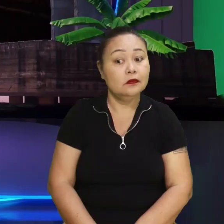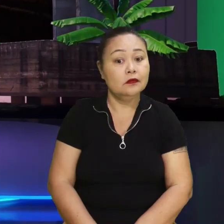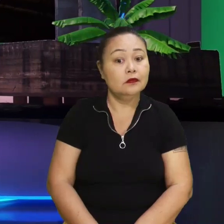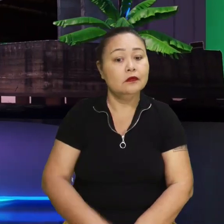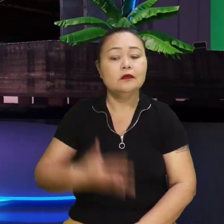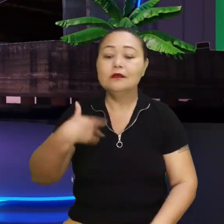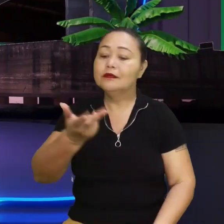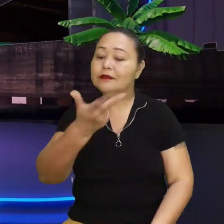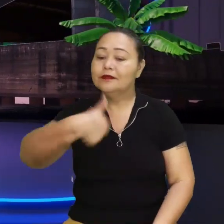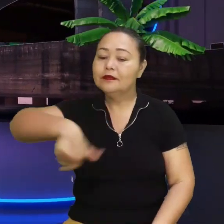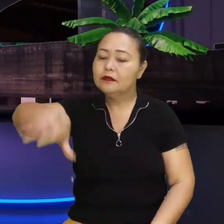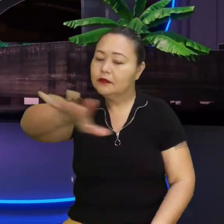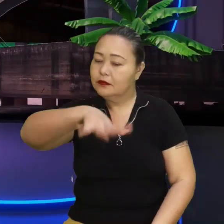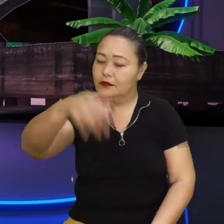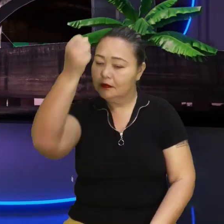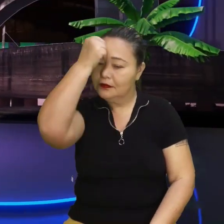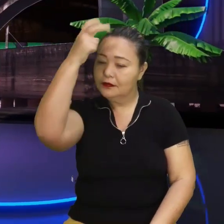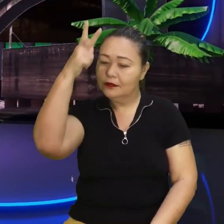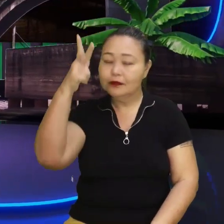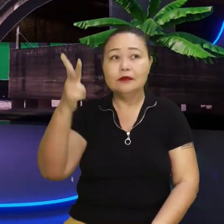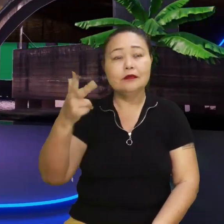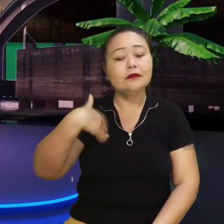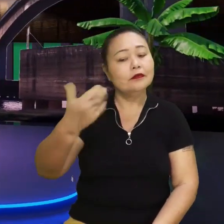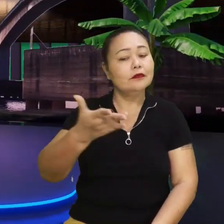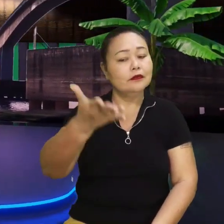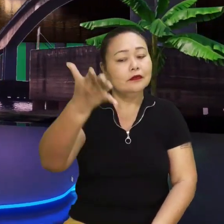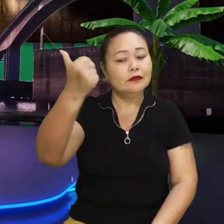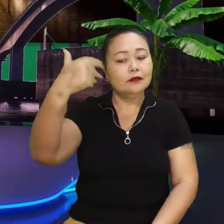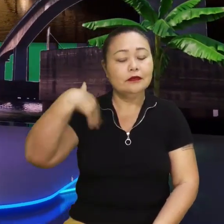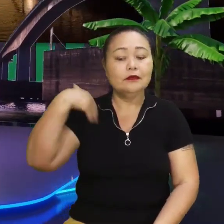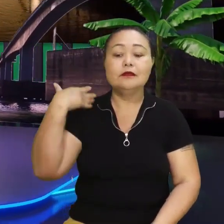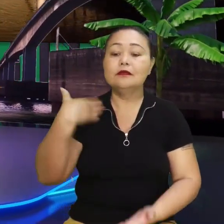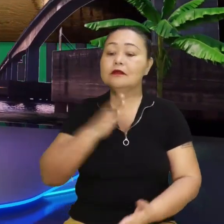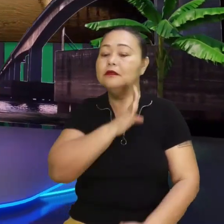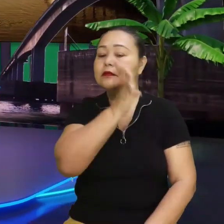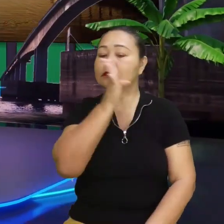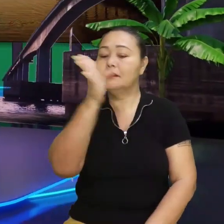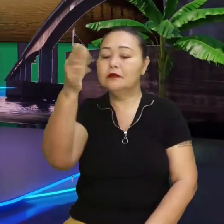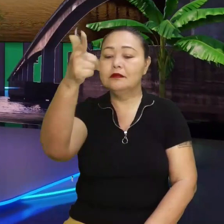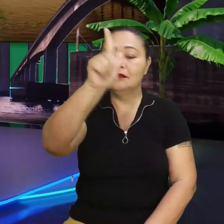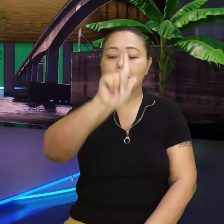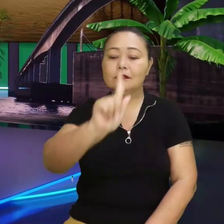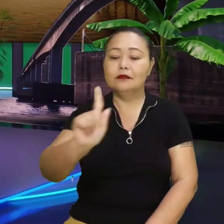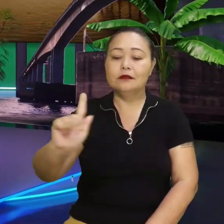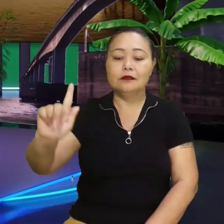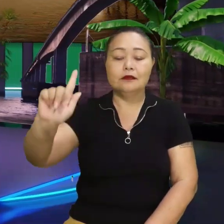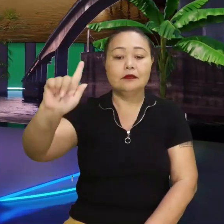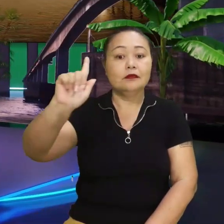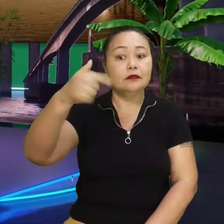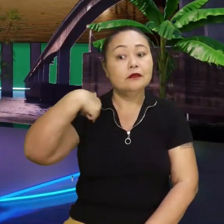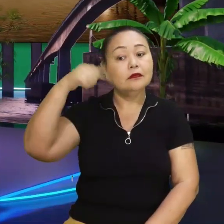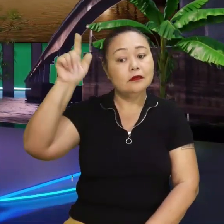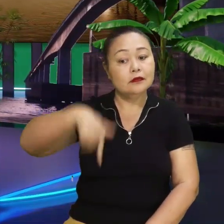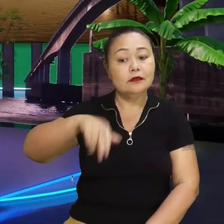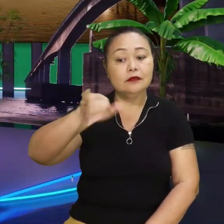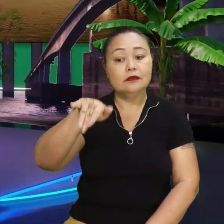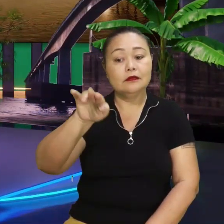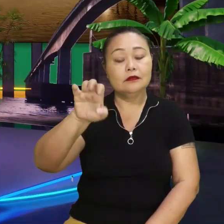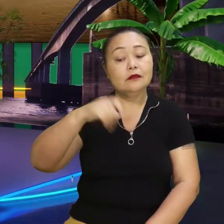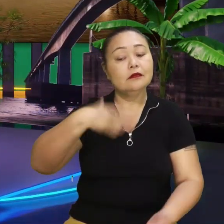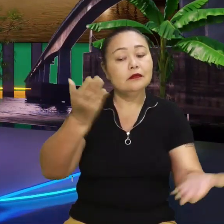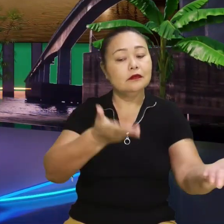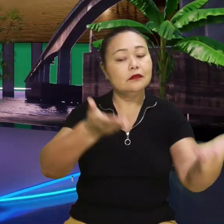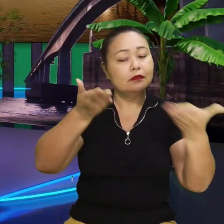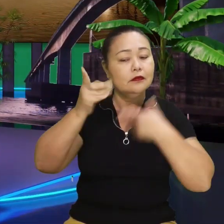e fala galerinha esperta vamos para mais uma viagem geográfica e o professor Jorge